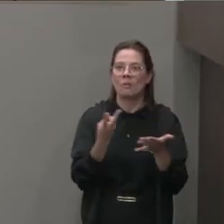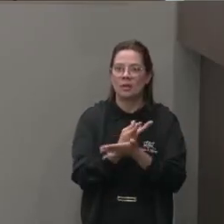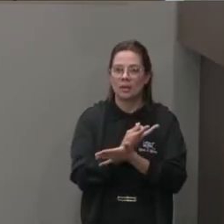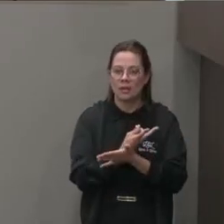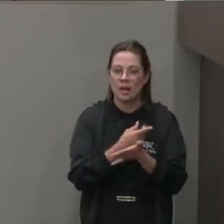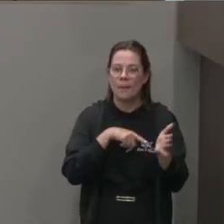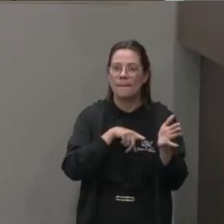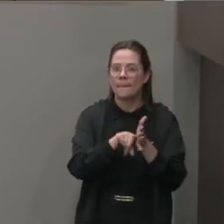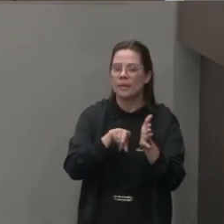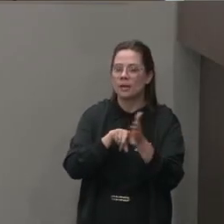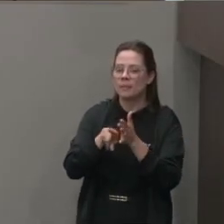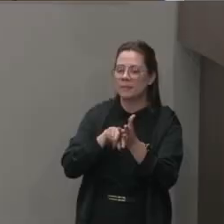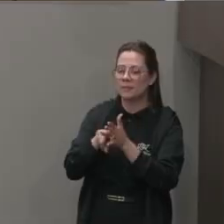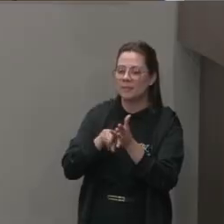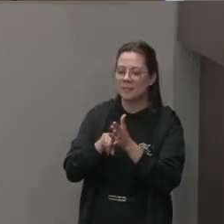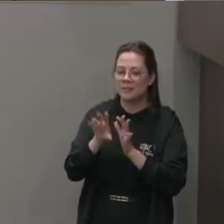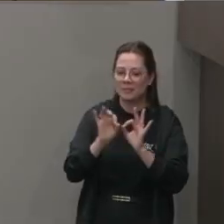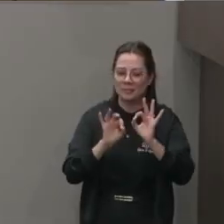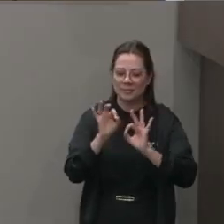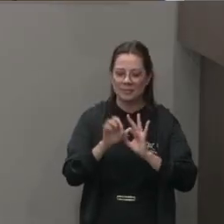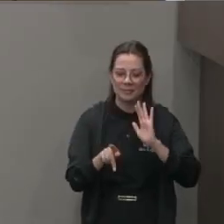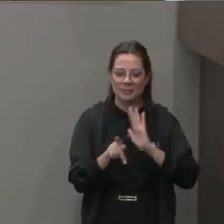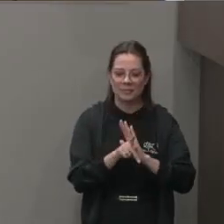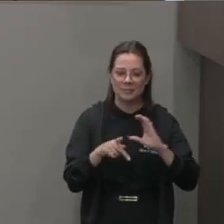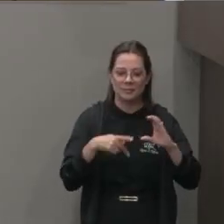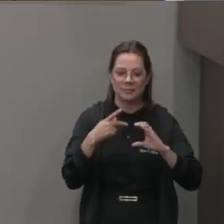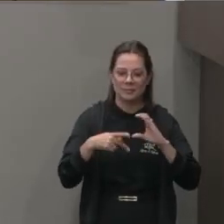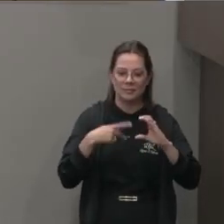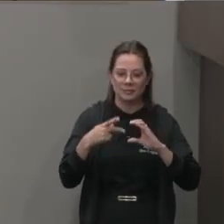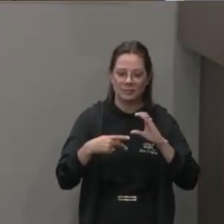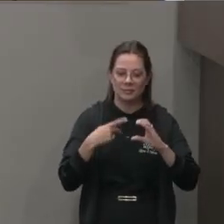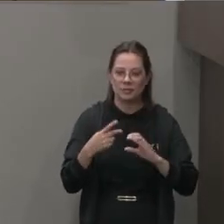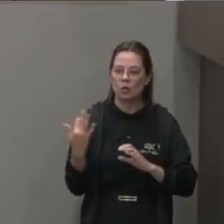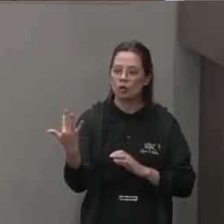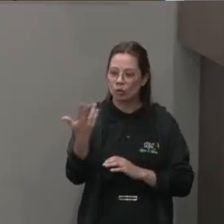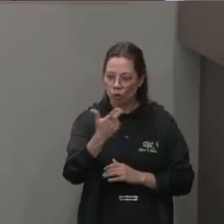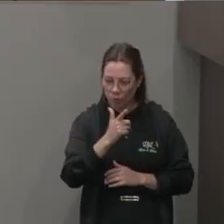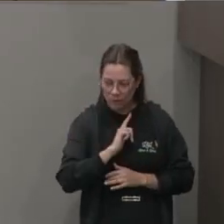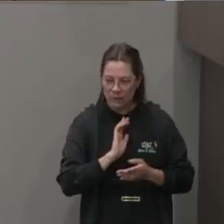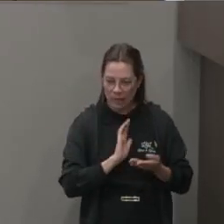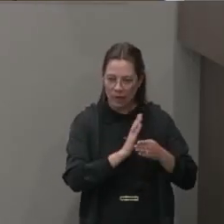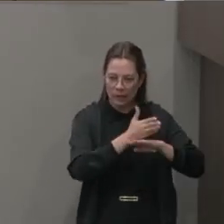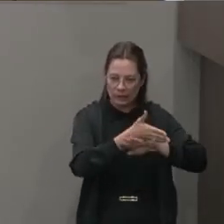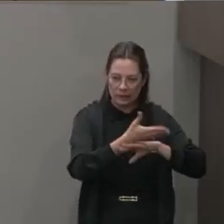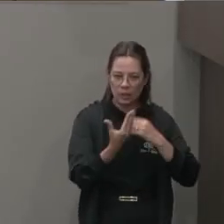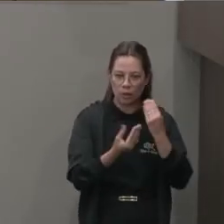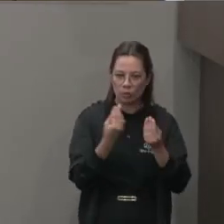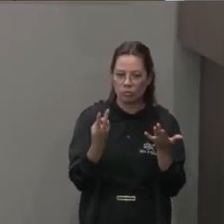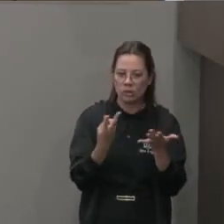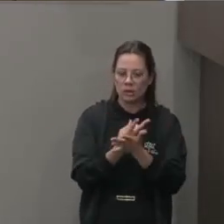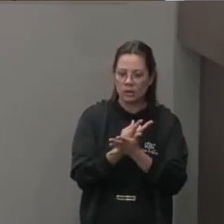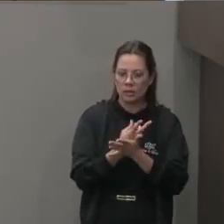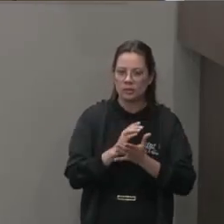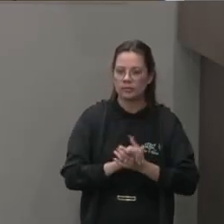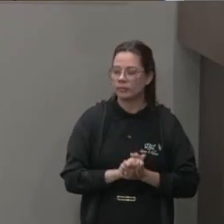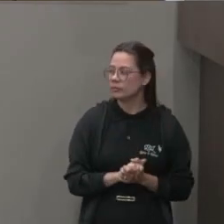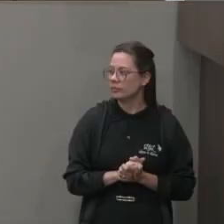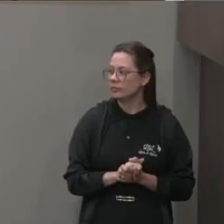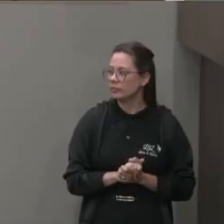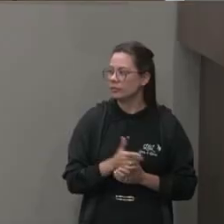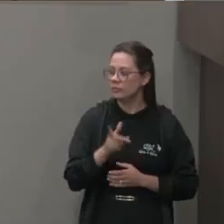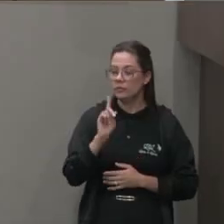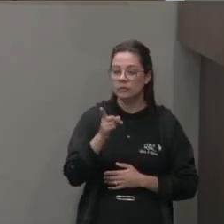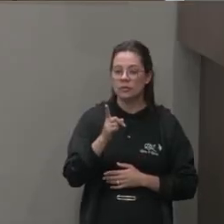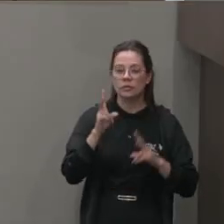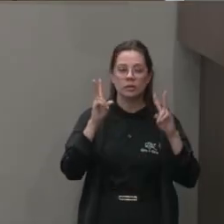essas perguntas pairando nessa casa, né? Todos terão acesso ao botão do pânico? Isso é uma